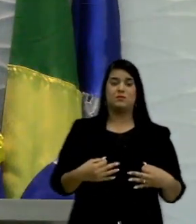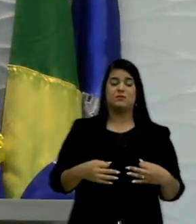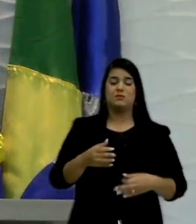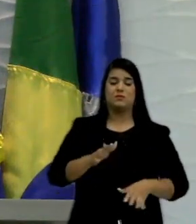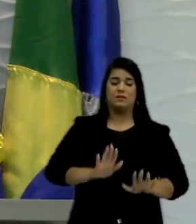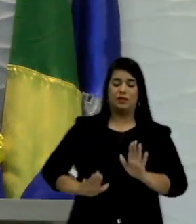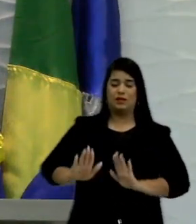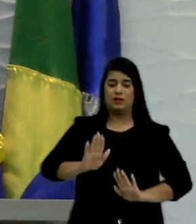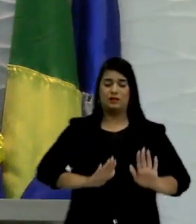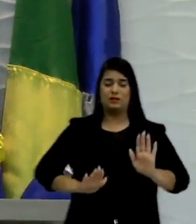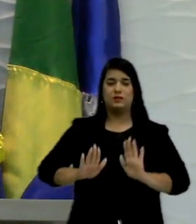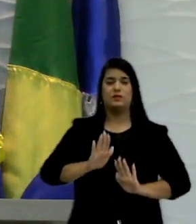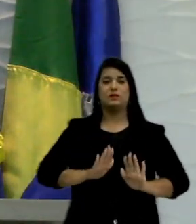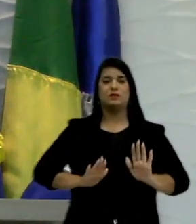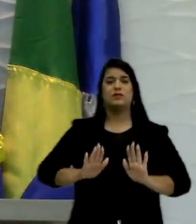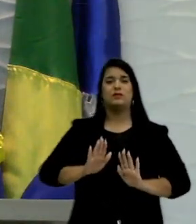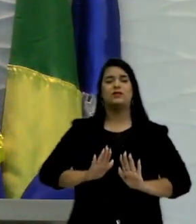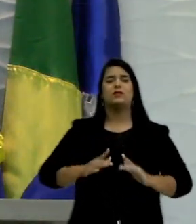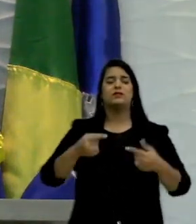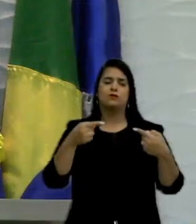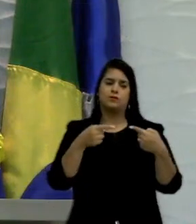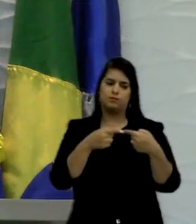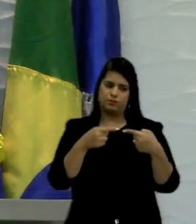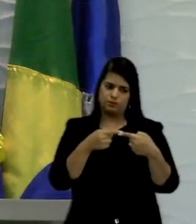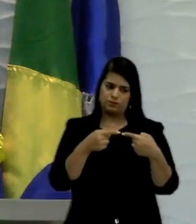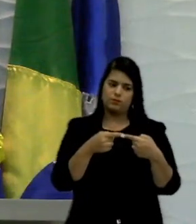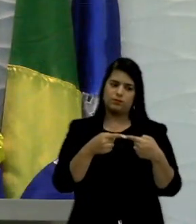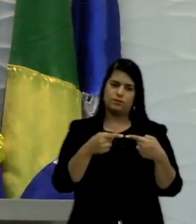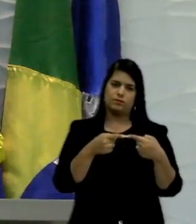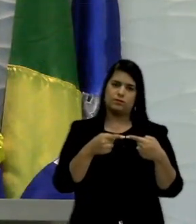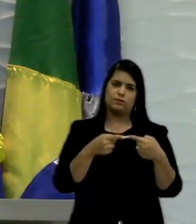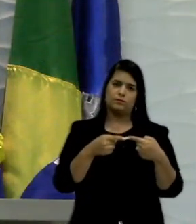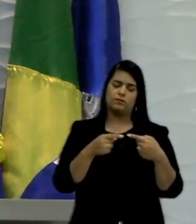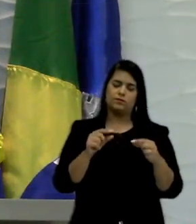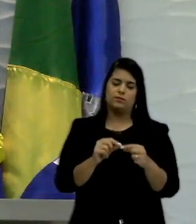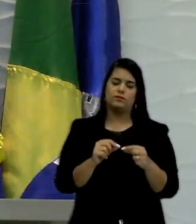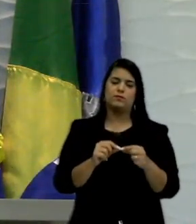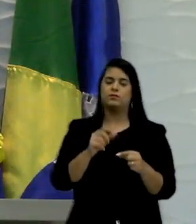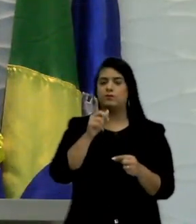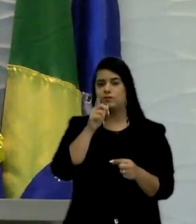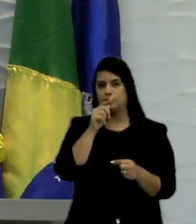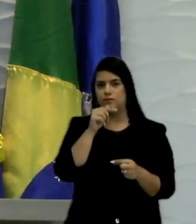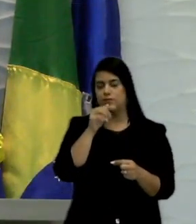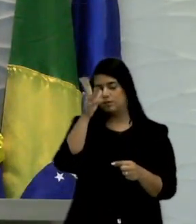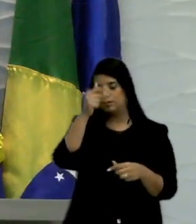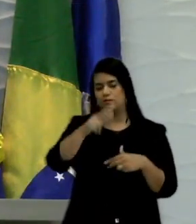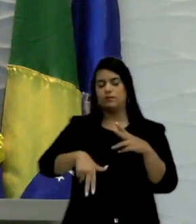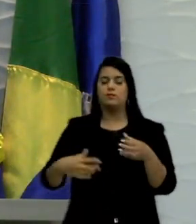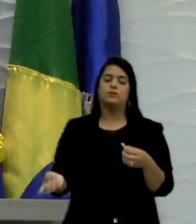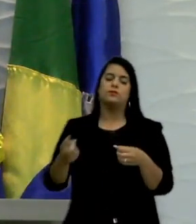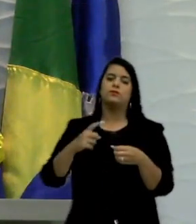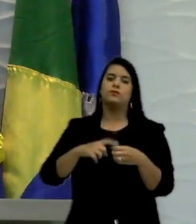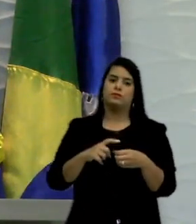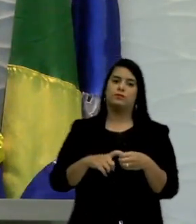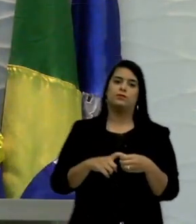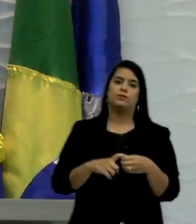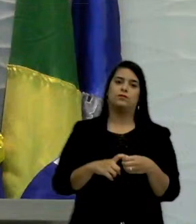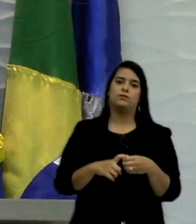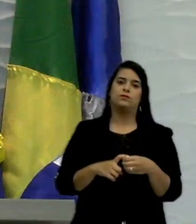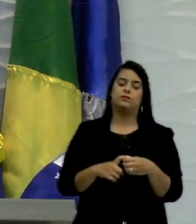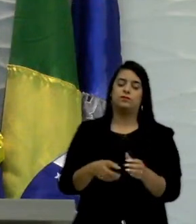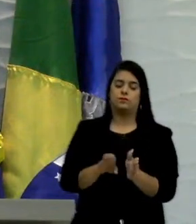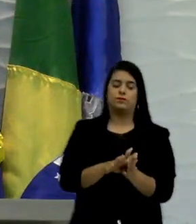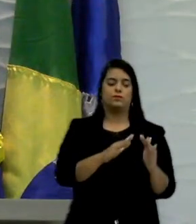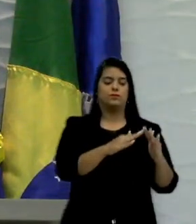às suas determinações, está tendo o acordo, o pré-acordo que foi feito para que a água de São Bento do Una volte à normalidade. A gente não quer